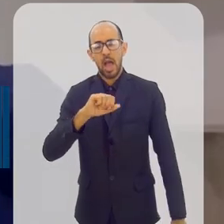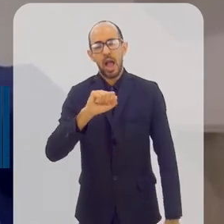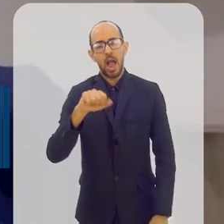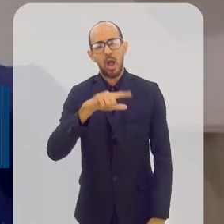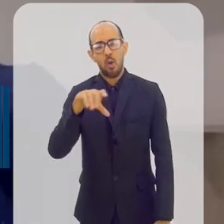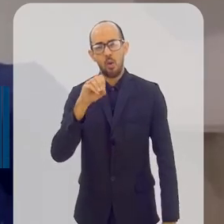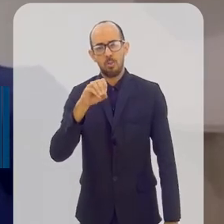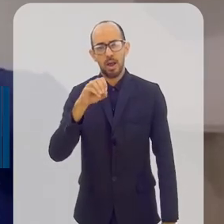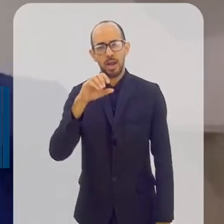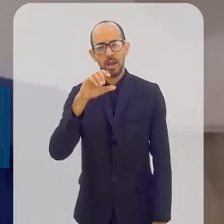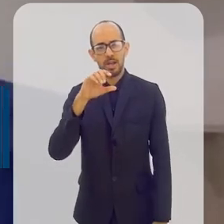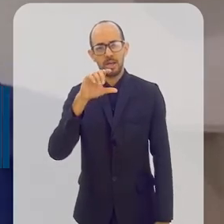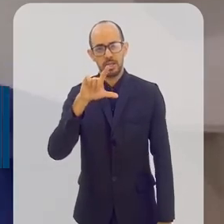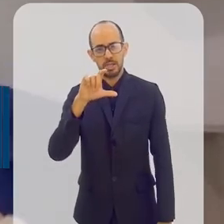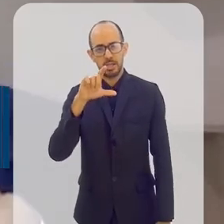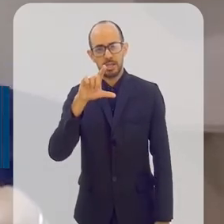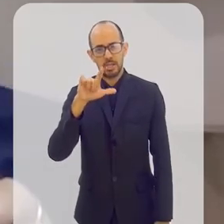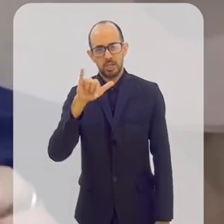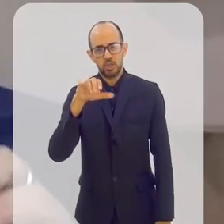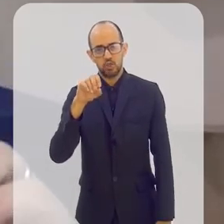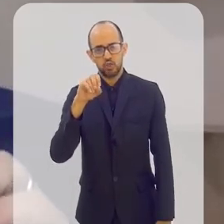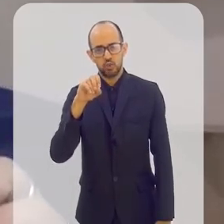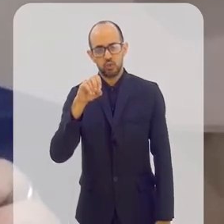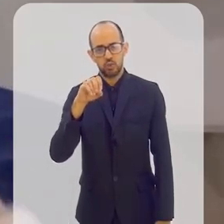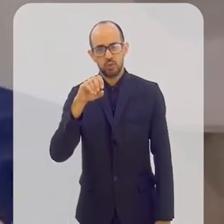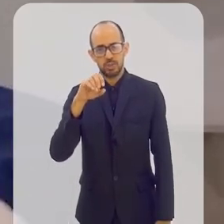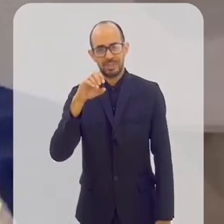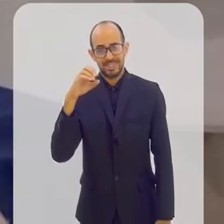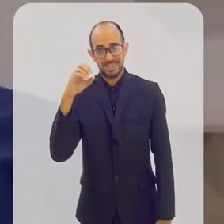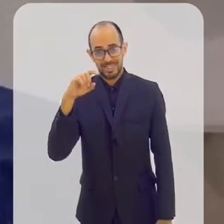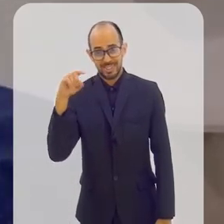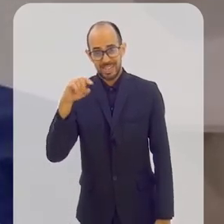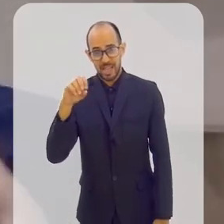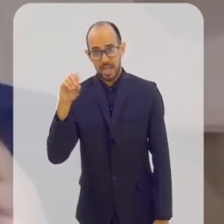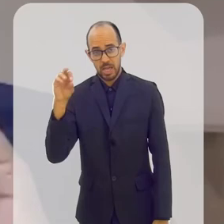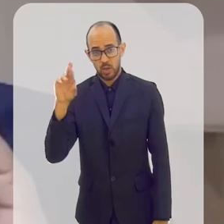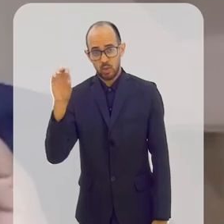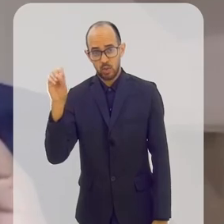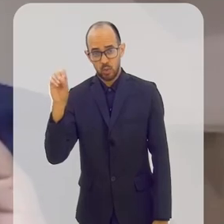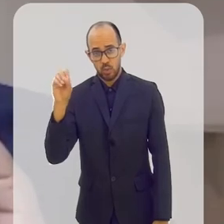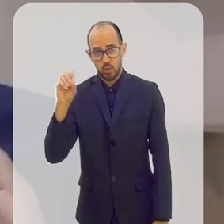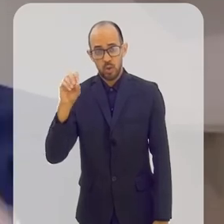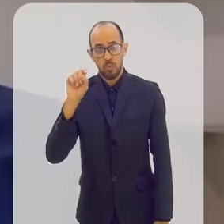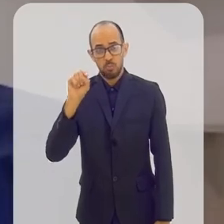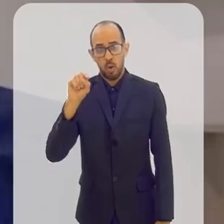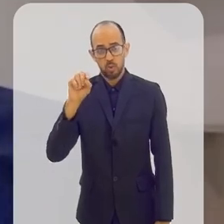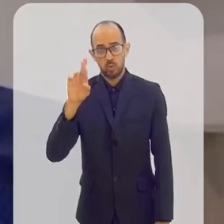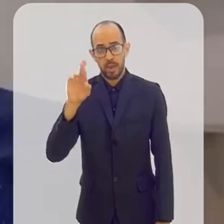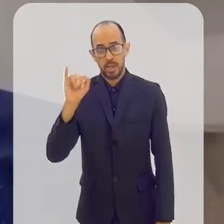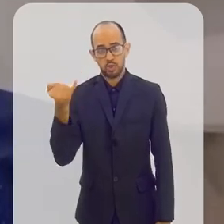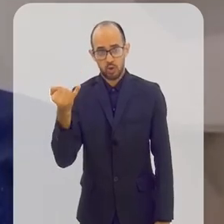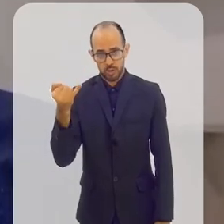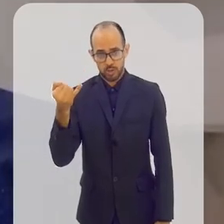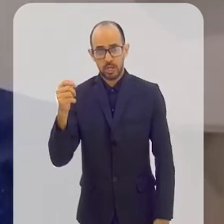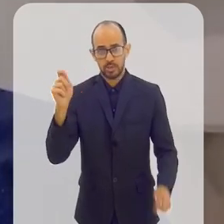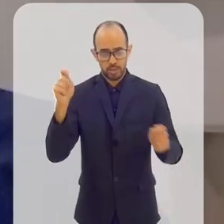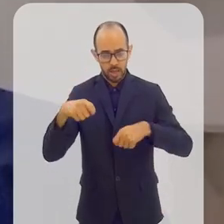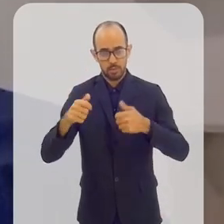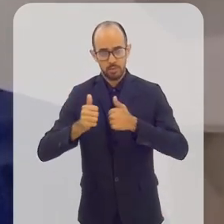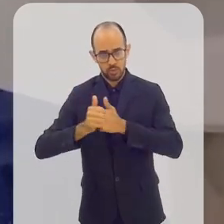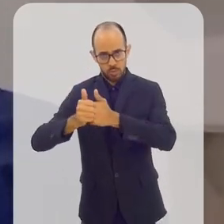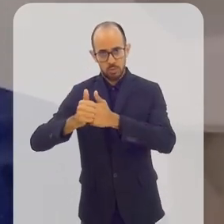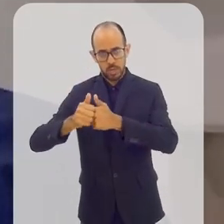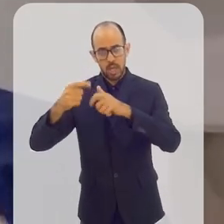@lixozero.rj. E aí lá você vai poder acompanhar a programação da Semana Lixo Zero aqui no nosso estado.